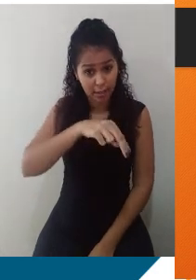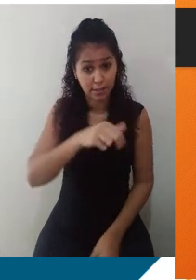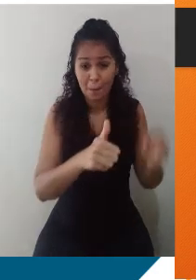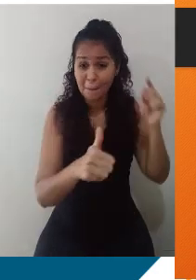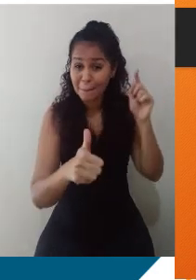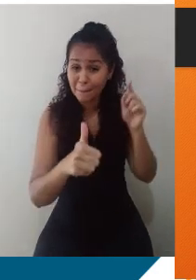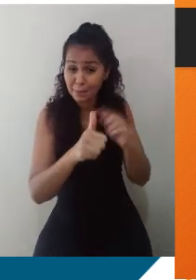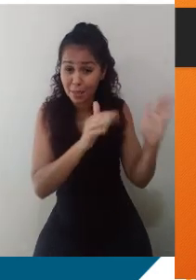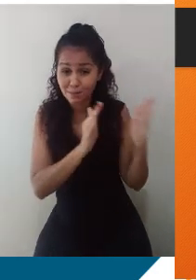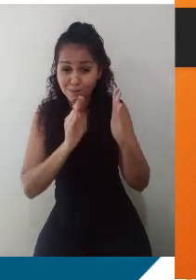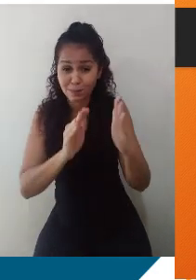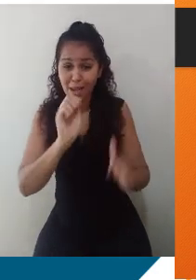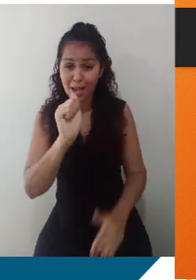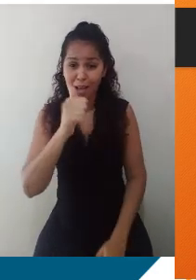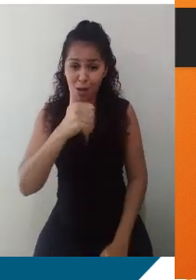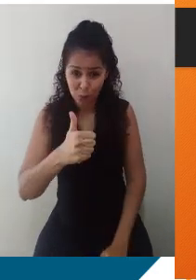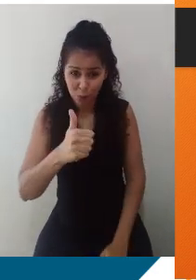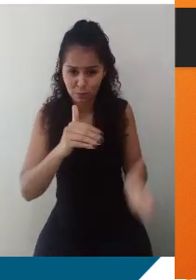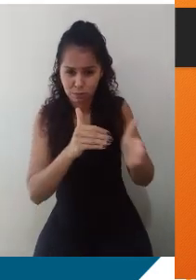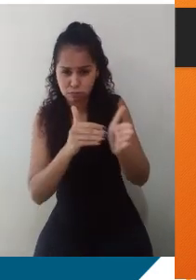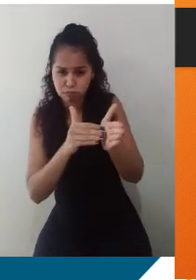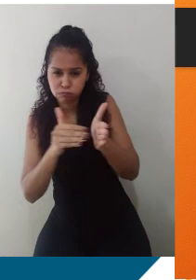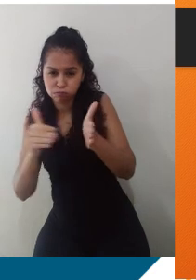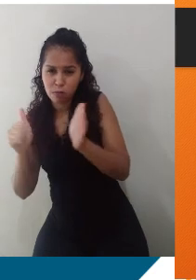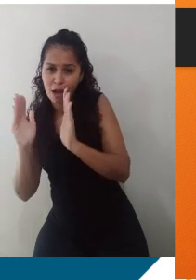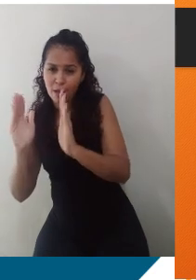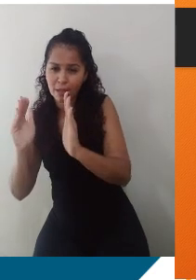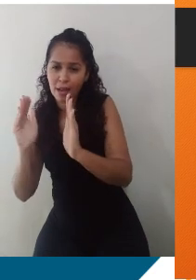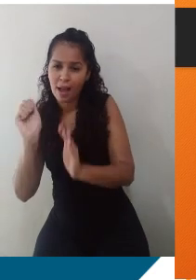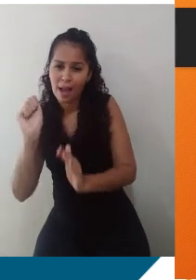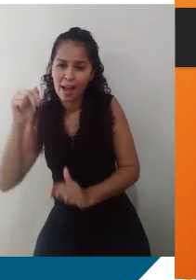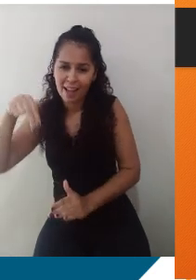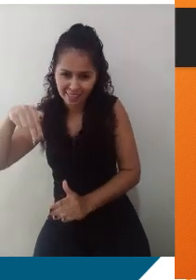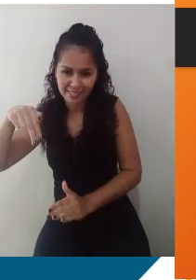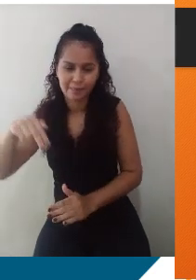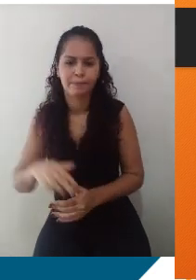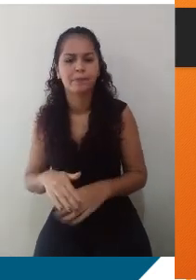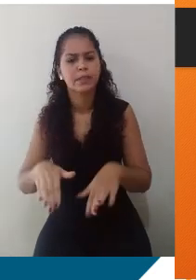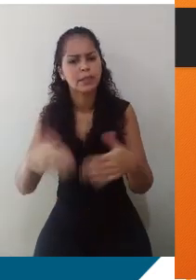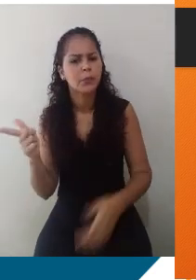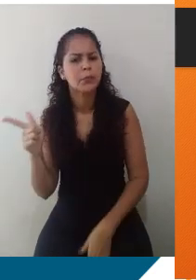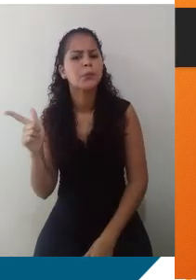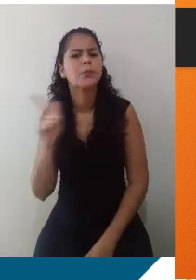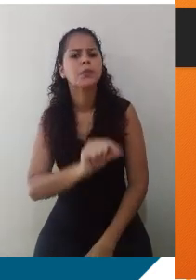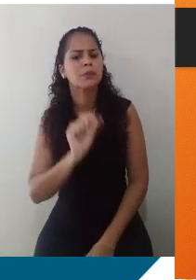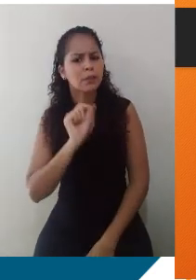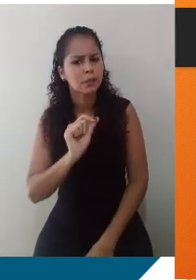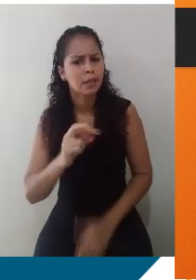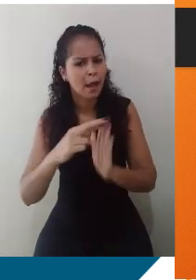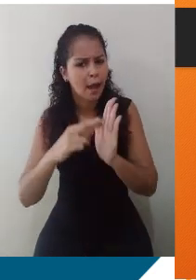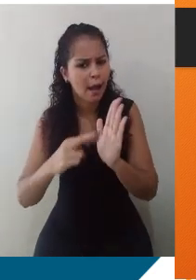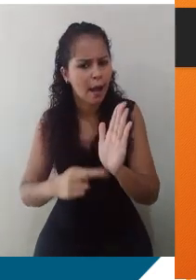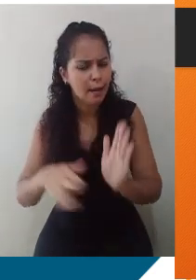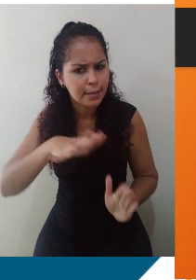primeiro termo é representado por A1 e o último termo é representado por AN. Com essa simbologia, eu consigo então estabelecer uma